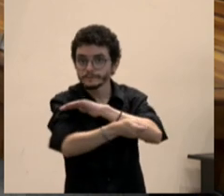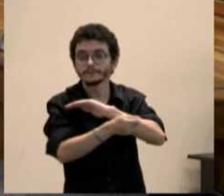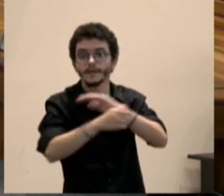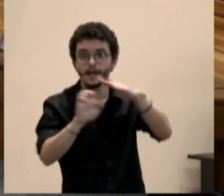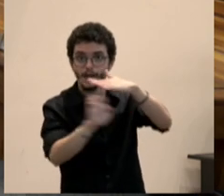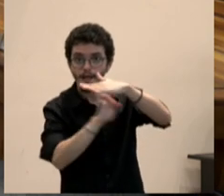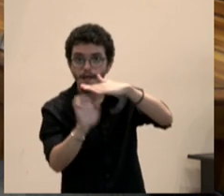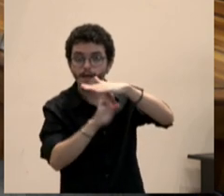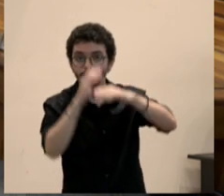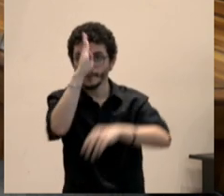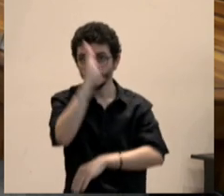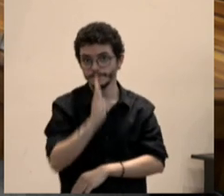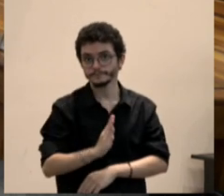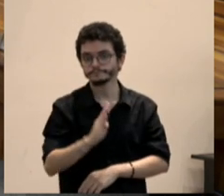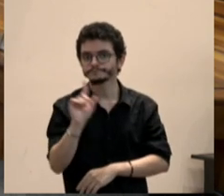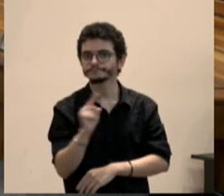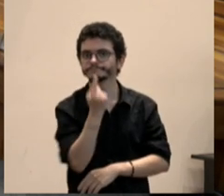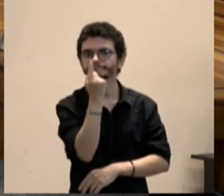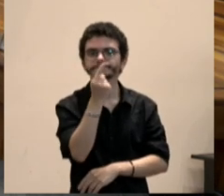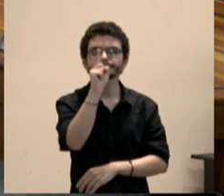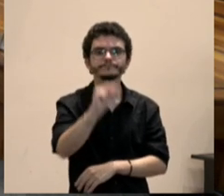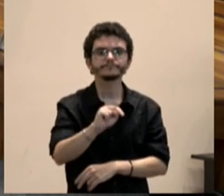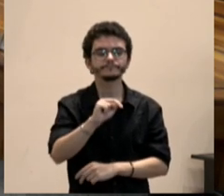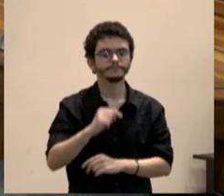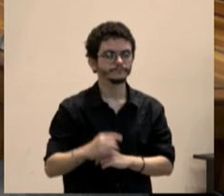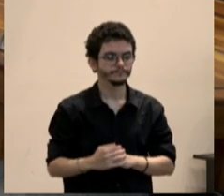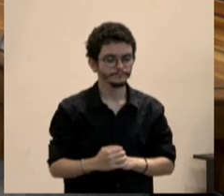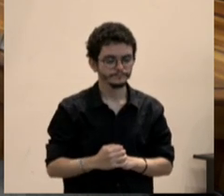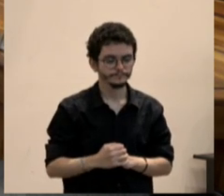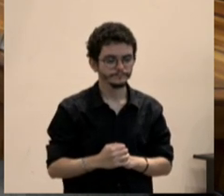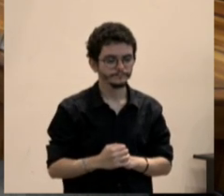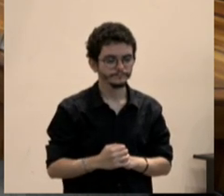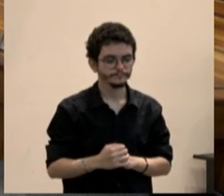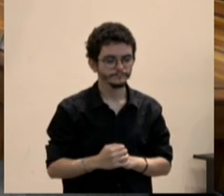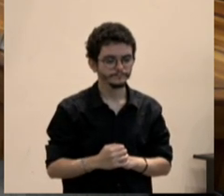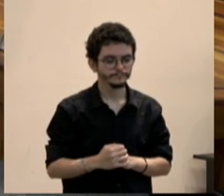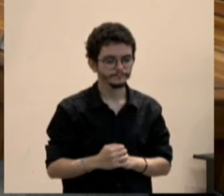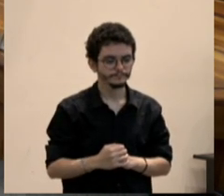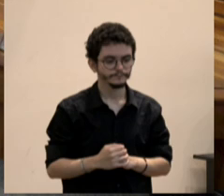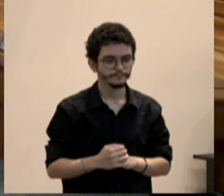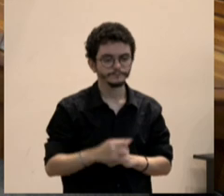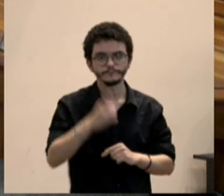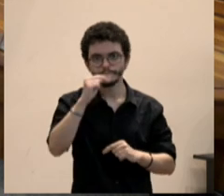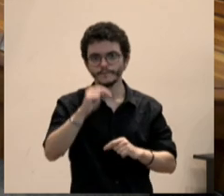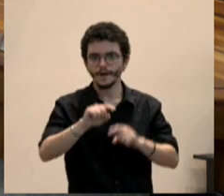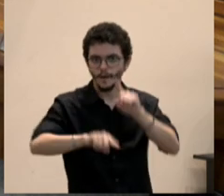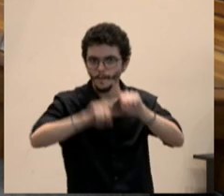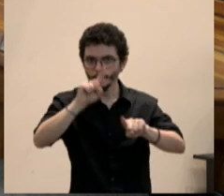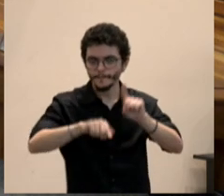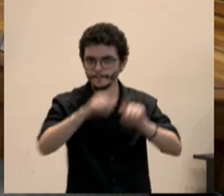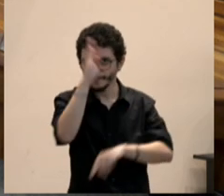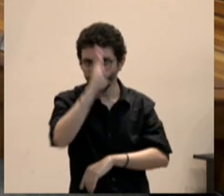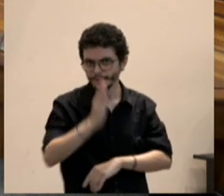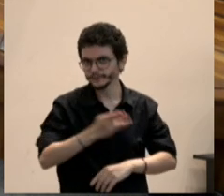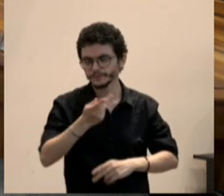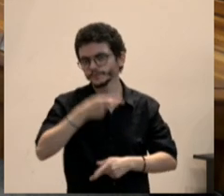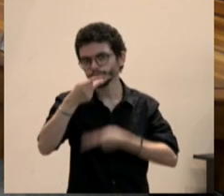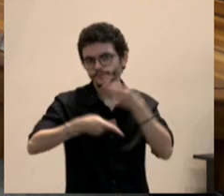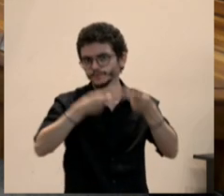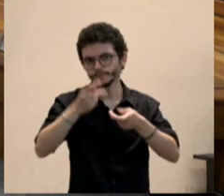brasileira. O primeiro deles é utilizar a riqueza material brasileira, em termos